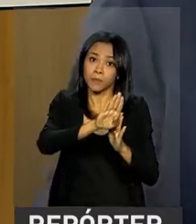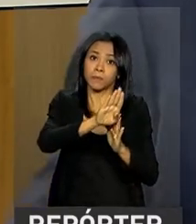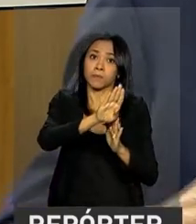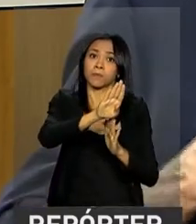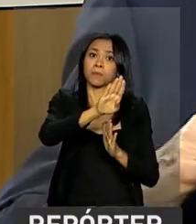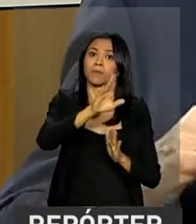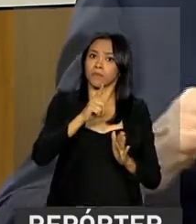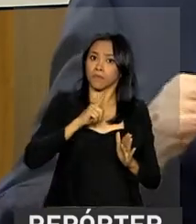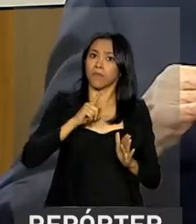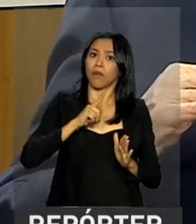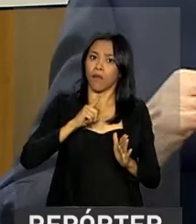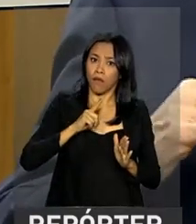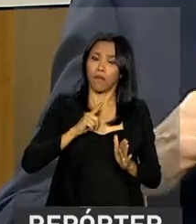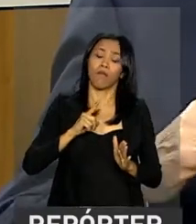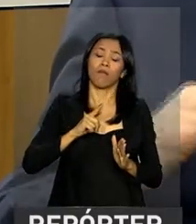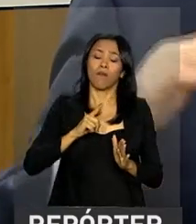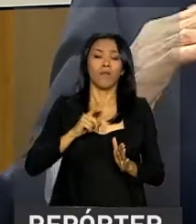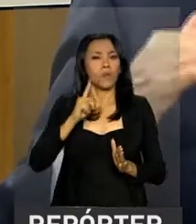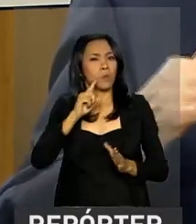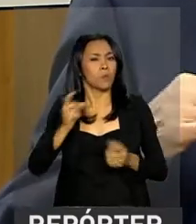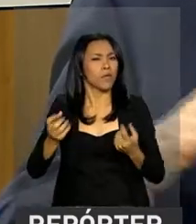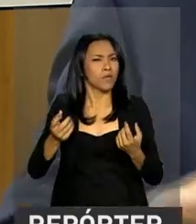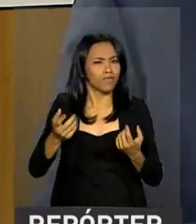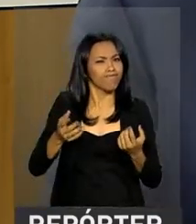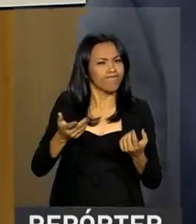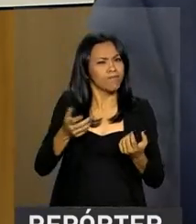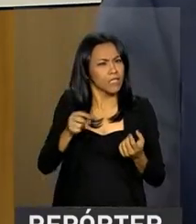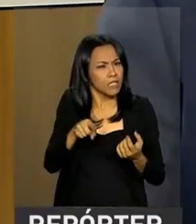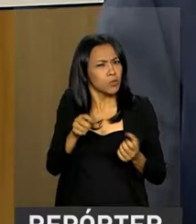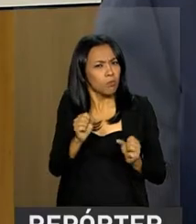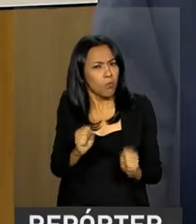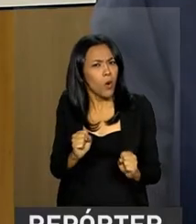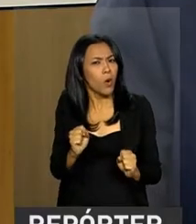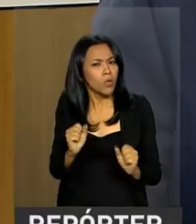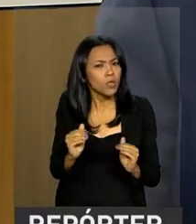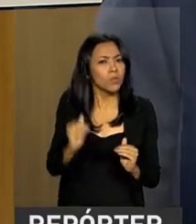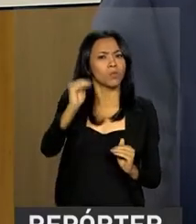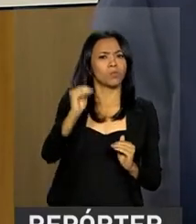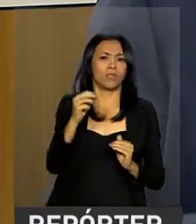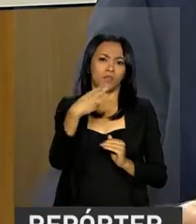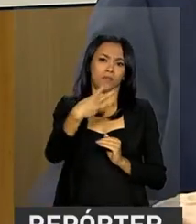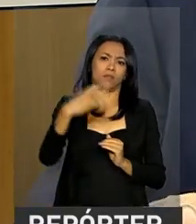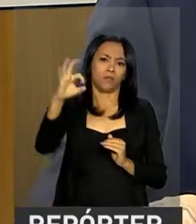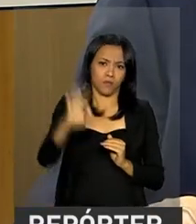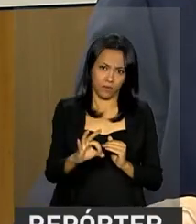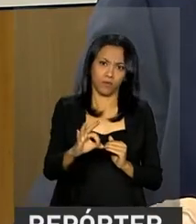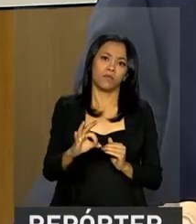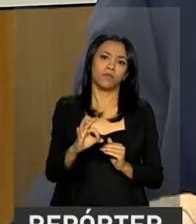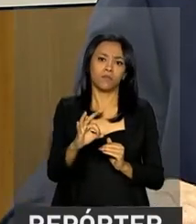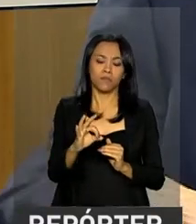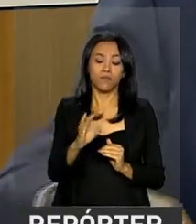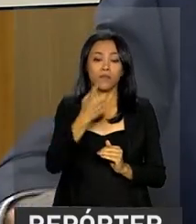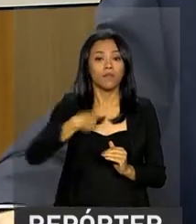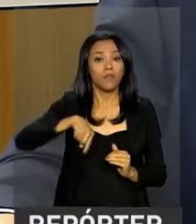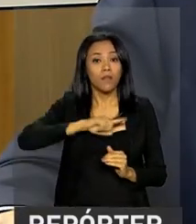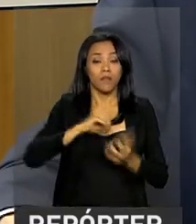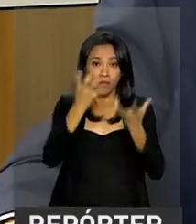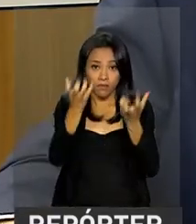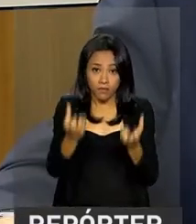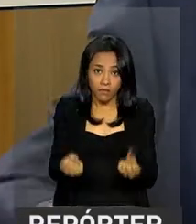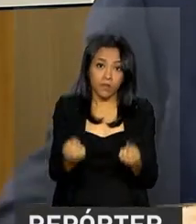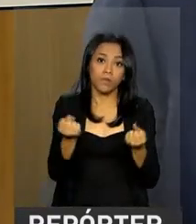há uma previsão de que isso pode atingir 3% a nós vamos